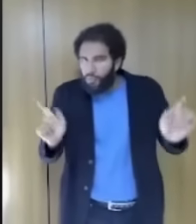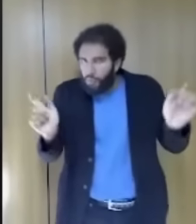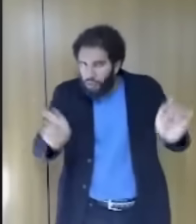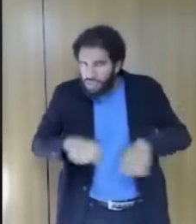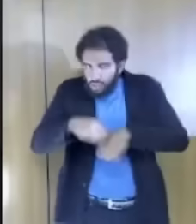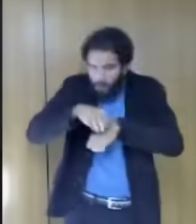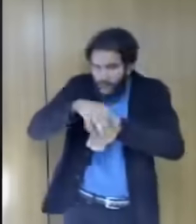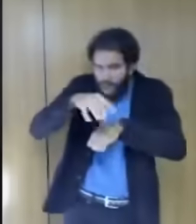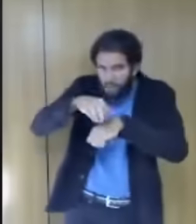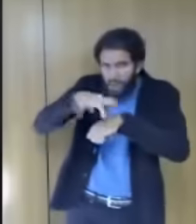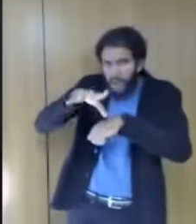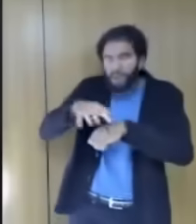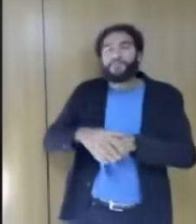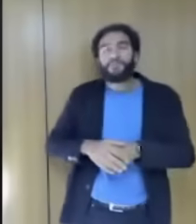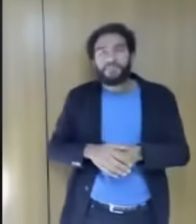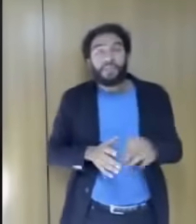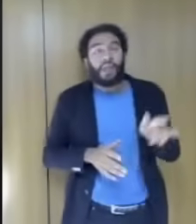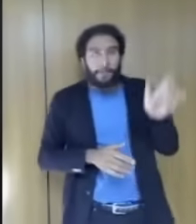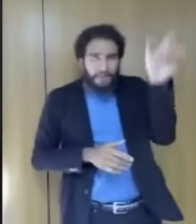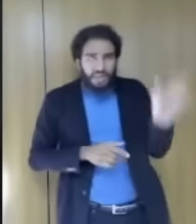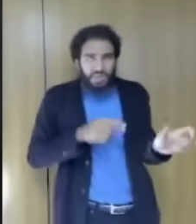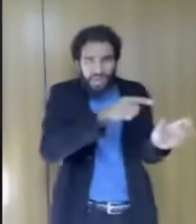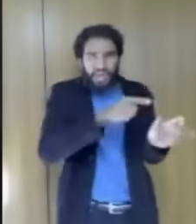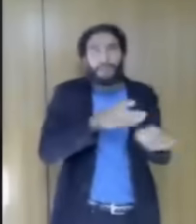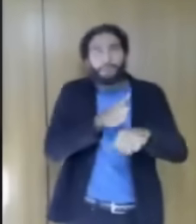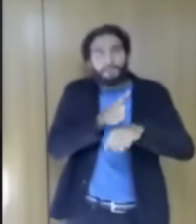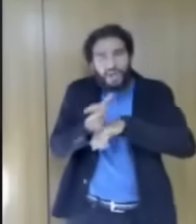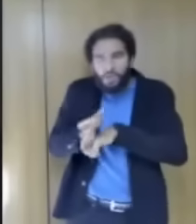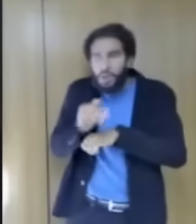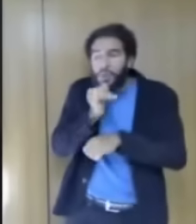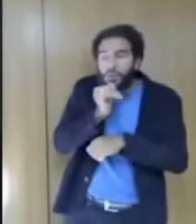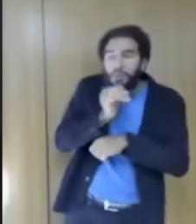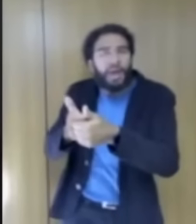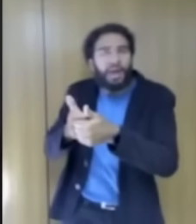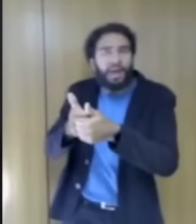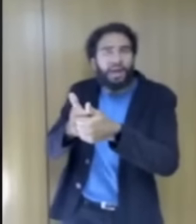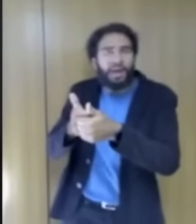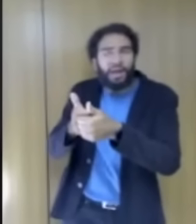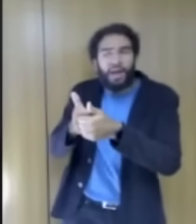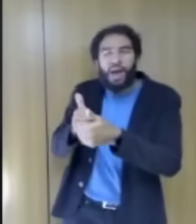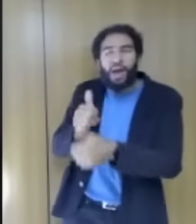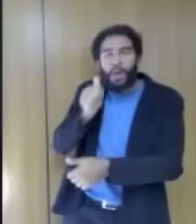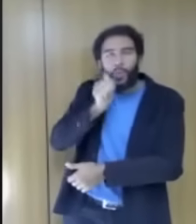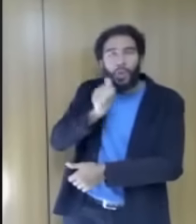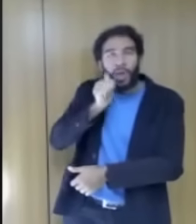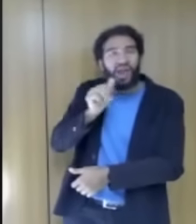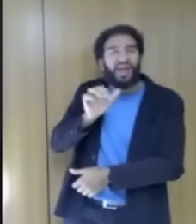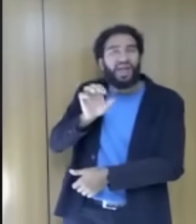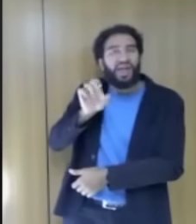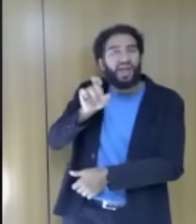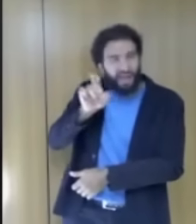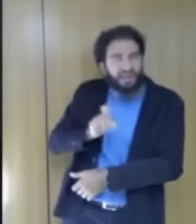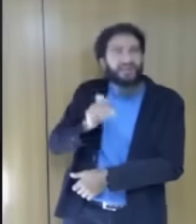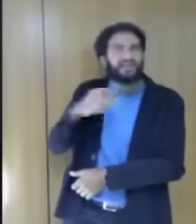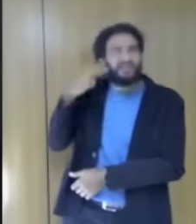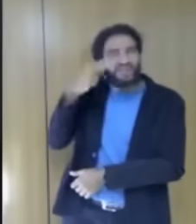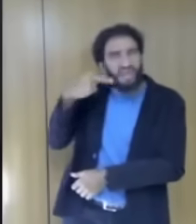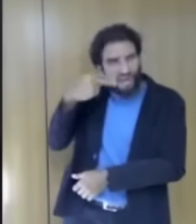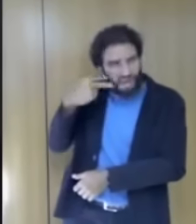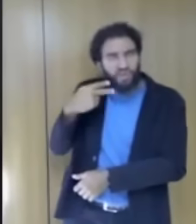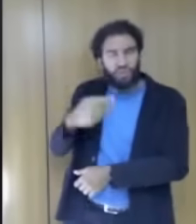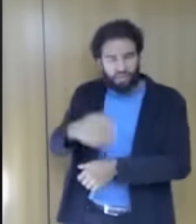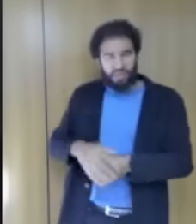adiantar, que essa pessoa também participou de ações de vigilância, de acompanhamento, e também nesse apoio logístico,